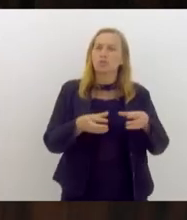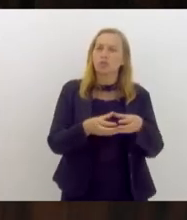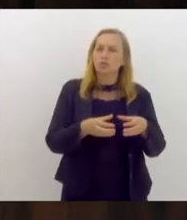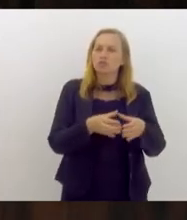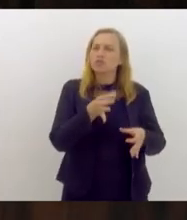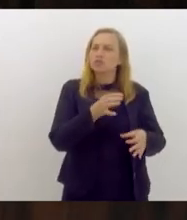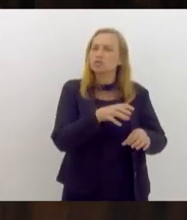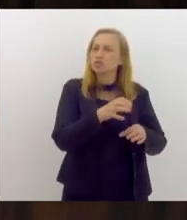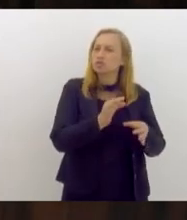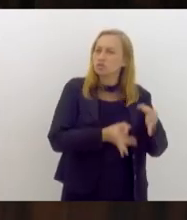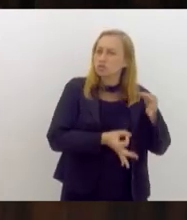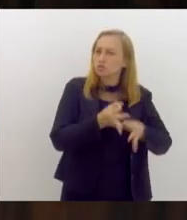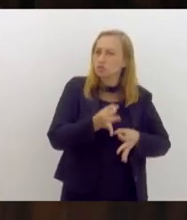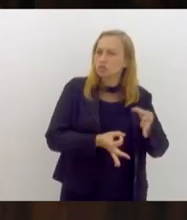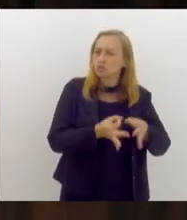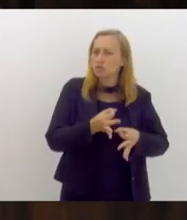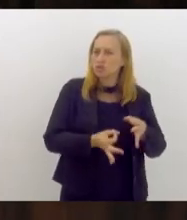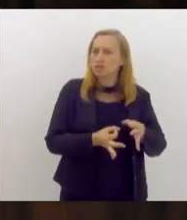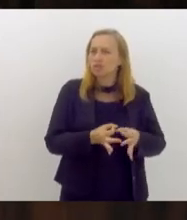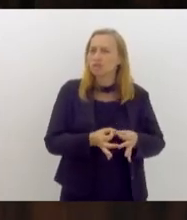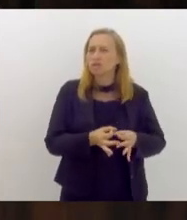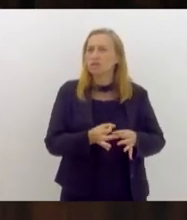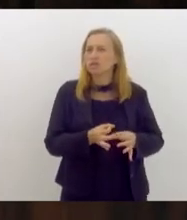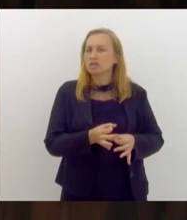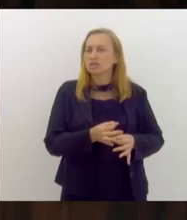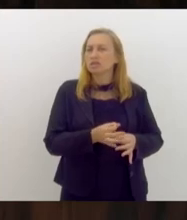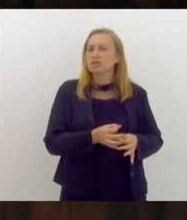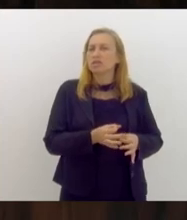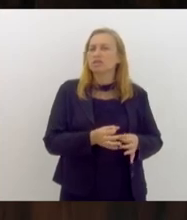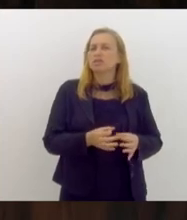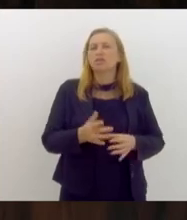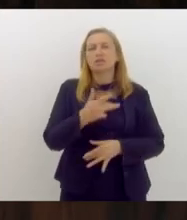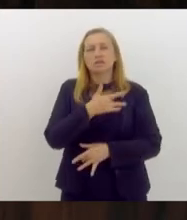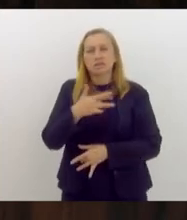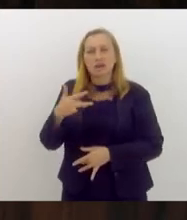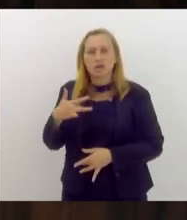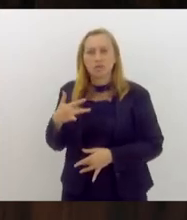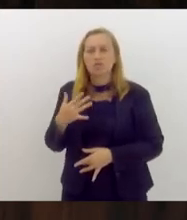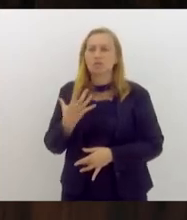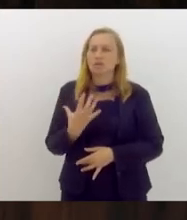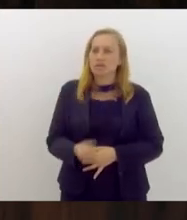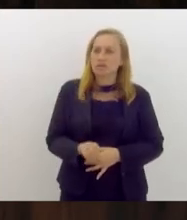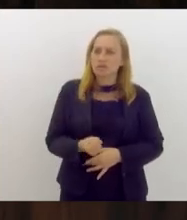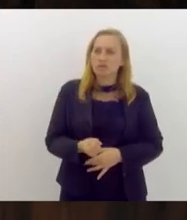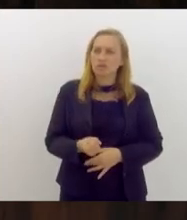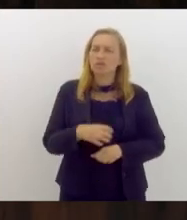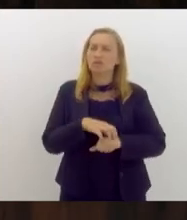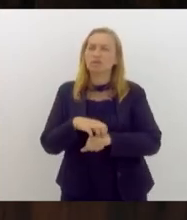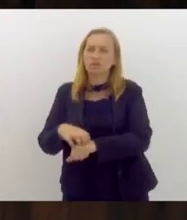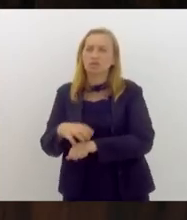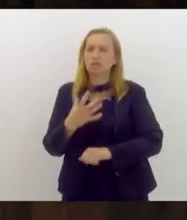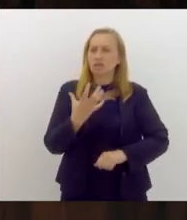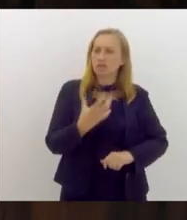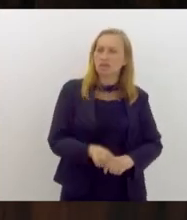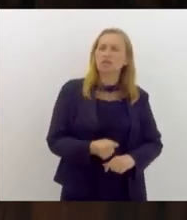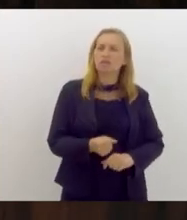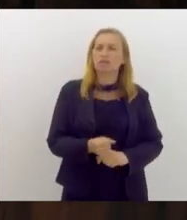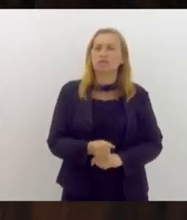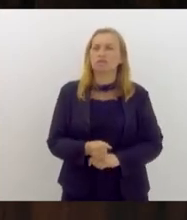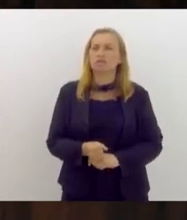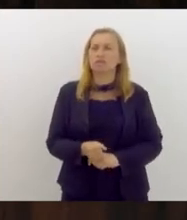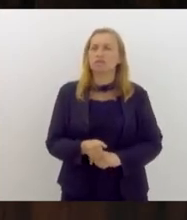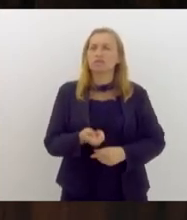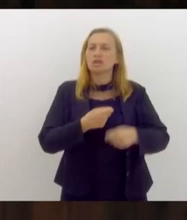de Constituição e Justiça pela legalidade, de saúde favorável, de transporte favorável e